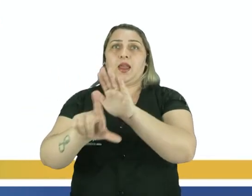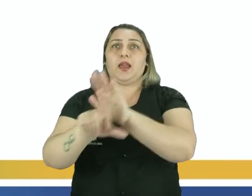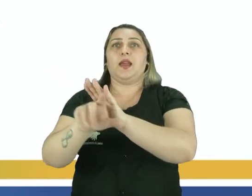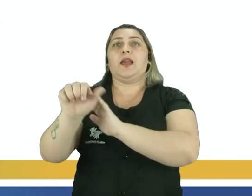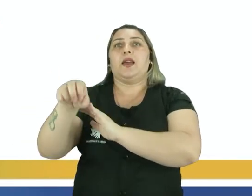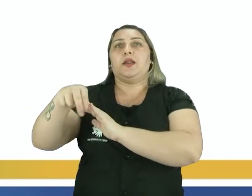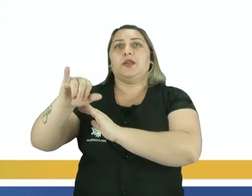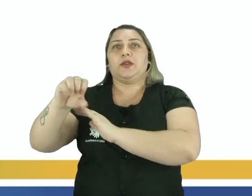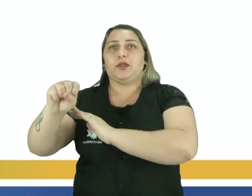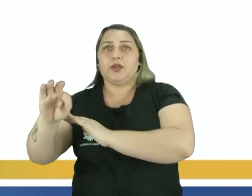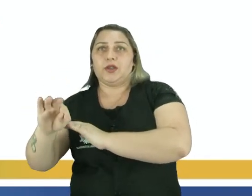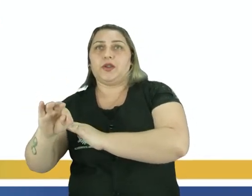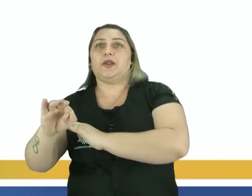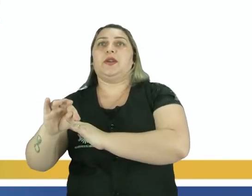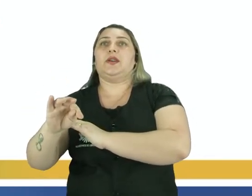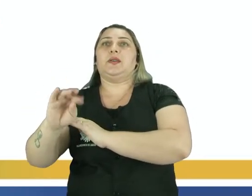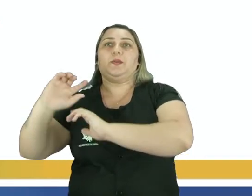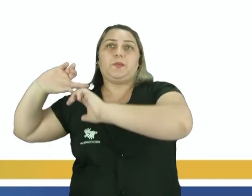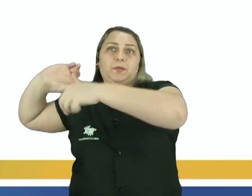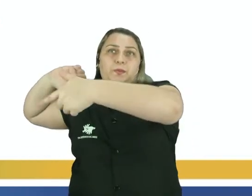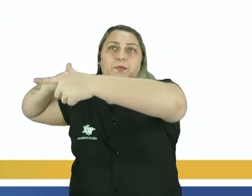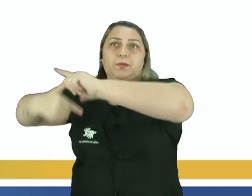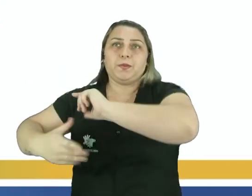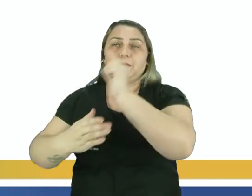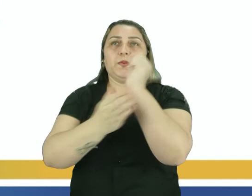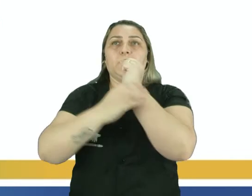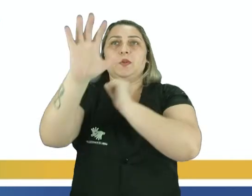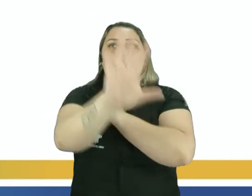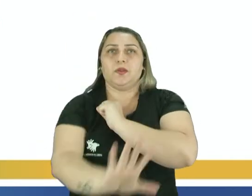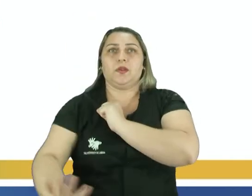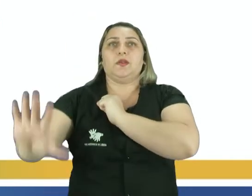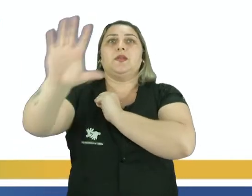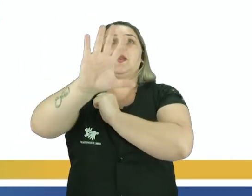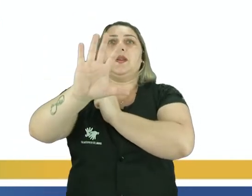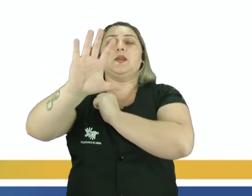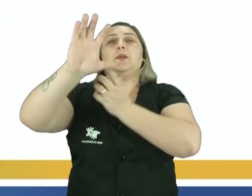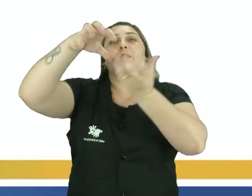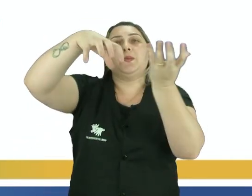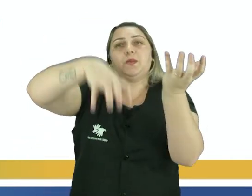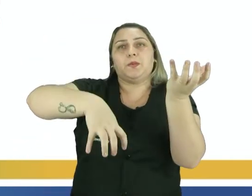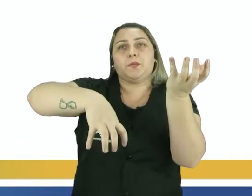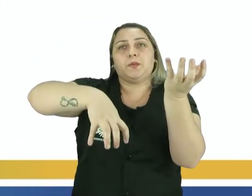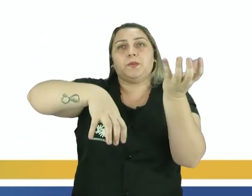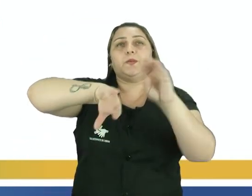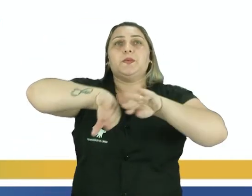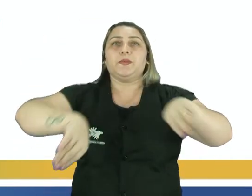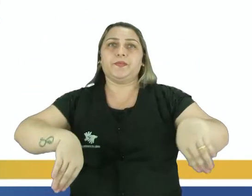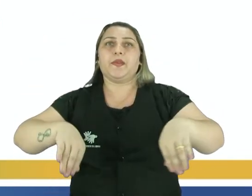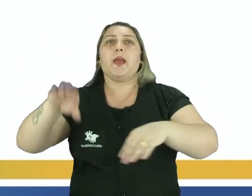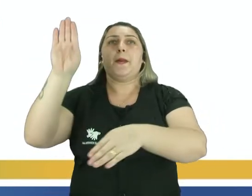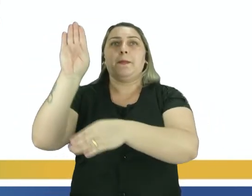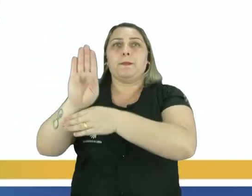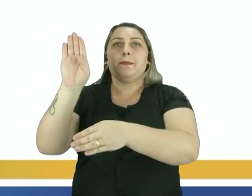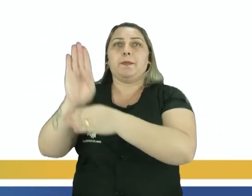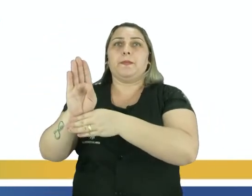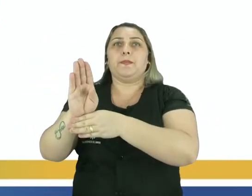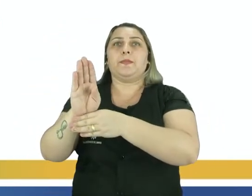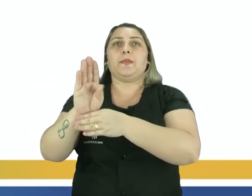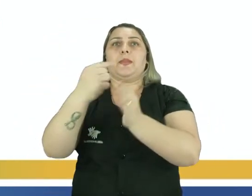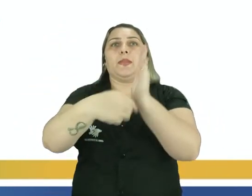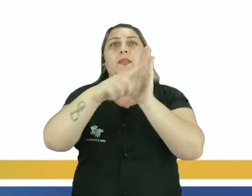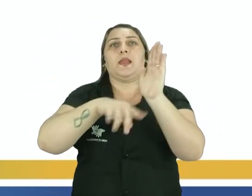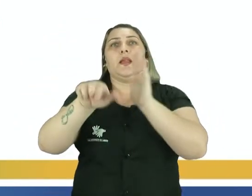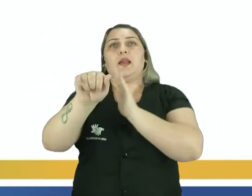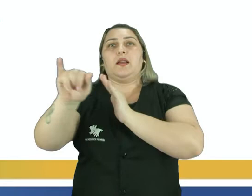de anistia, a doutrina de segurança nacional e a dissolução do Congresso Nacional. B, a revogação do